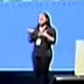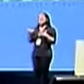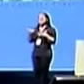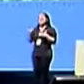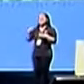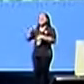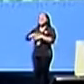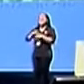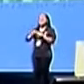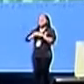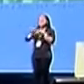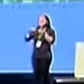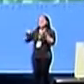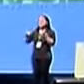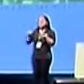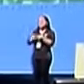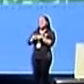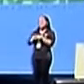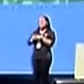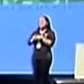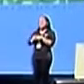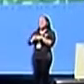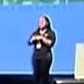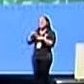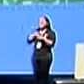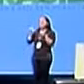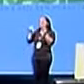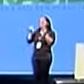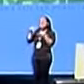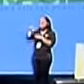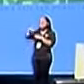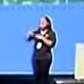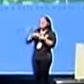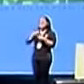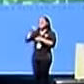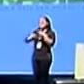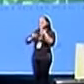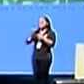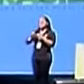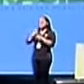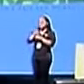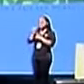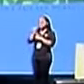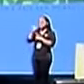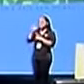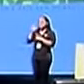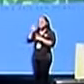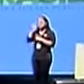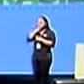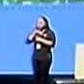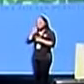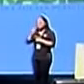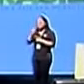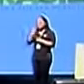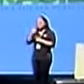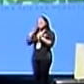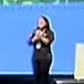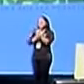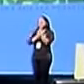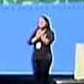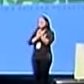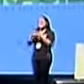ministro do Trabalho, Manuel Dias, abriu hoje o segundo dia da Conferência Global sobre Trabalho Infantil, que acontece aqui em Brasília. A previsão é